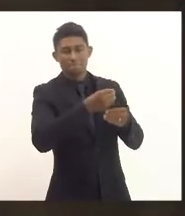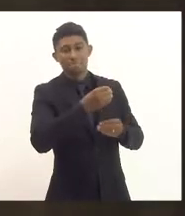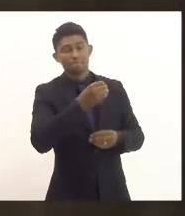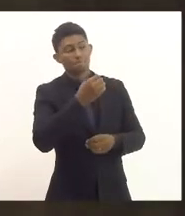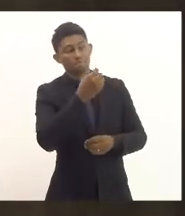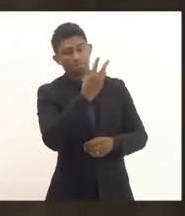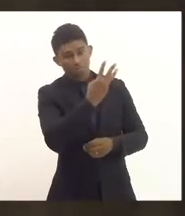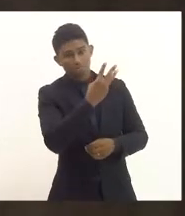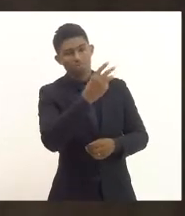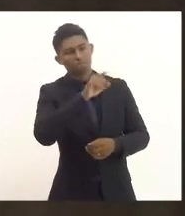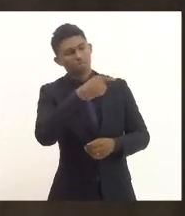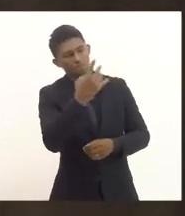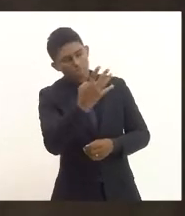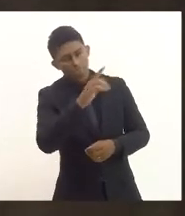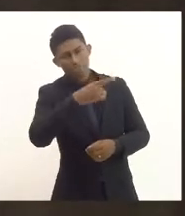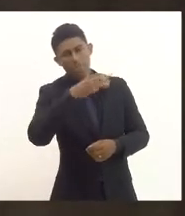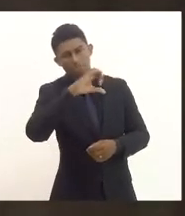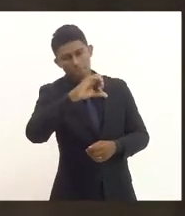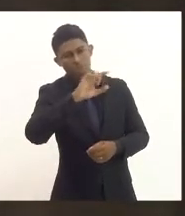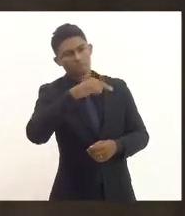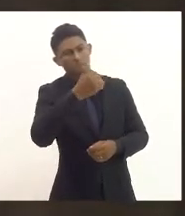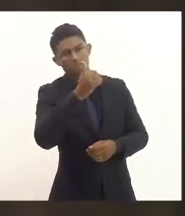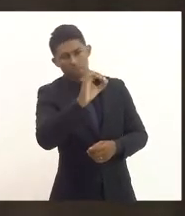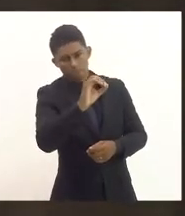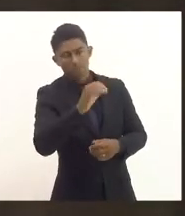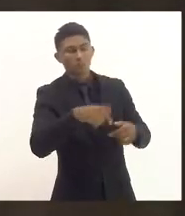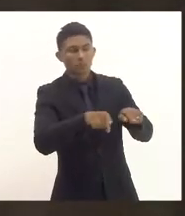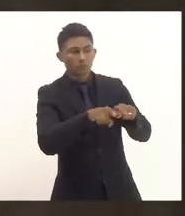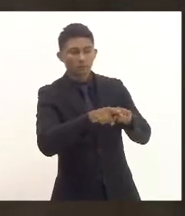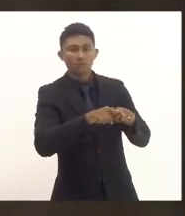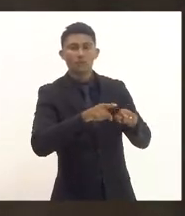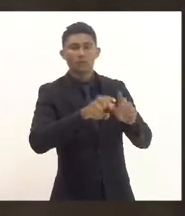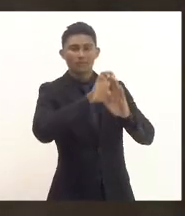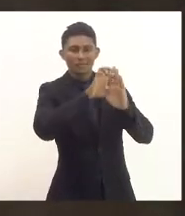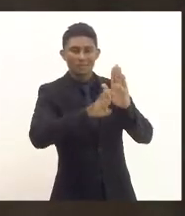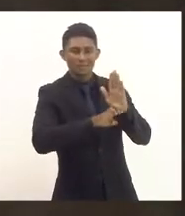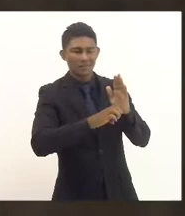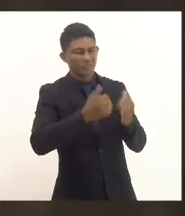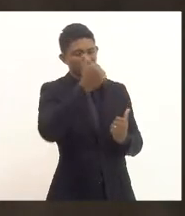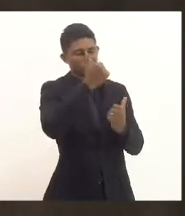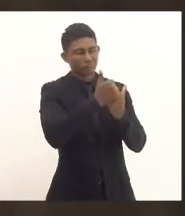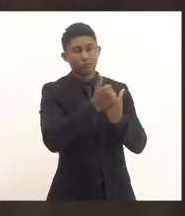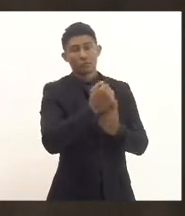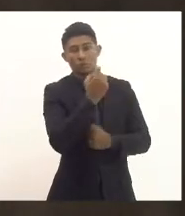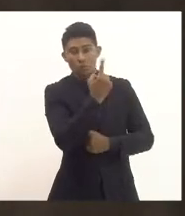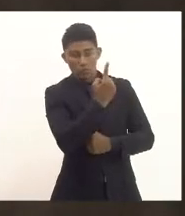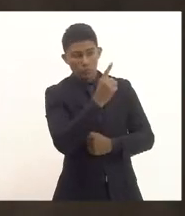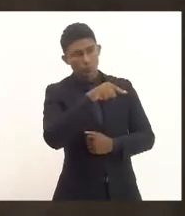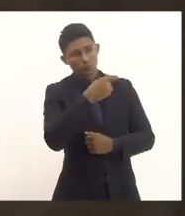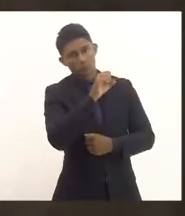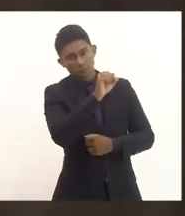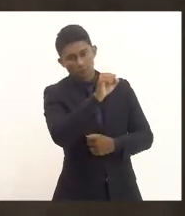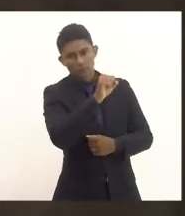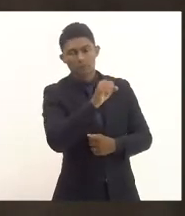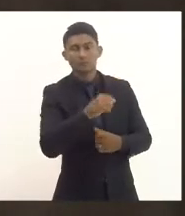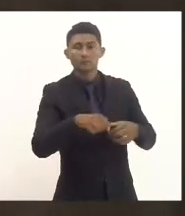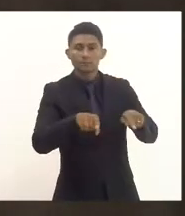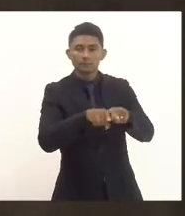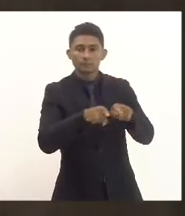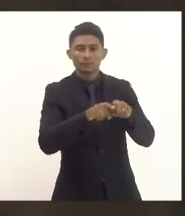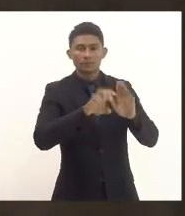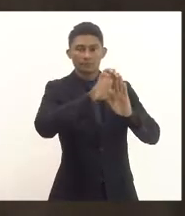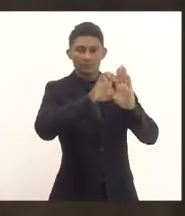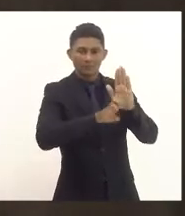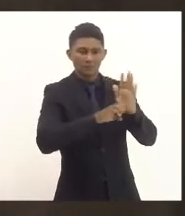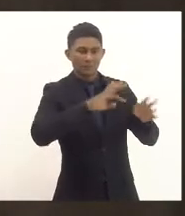4 9 e 10 favorável com subemenda aglutinativas emendas 1 e 8 favorável